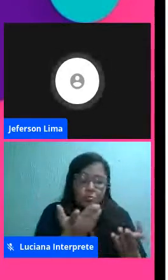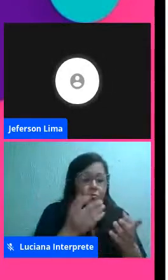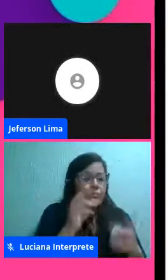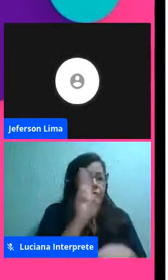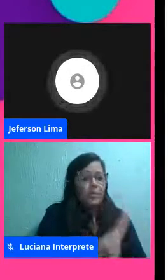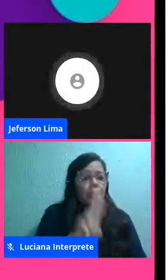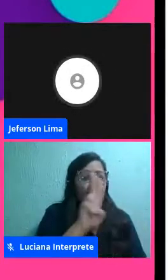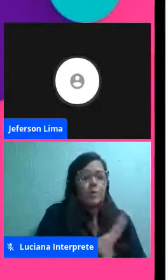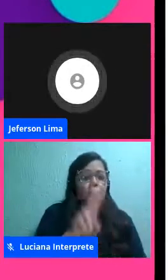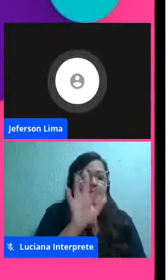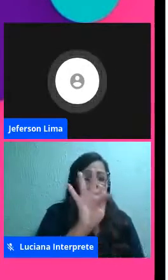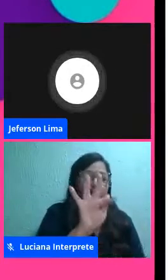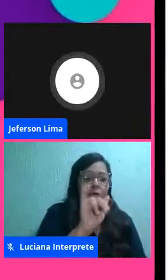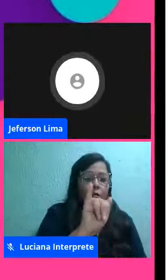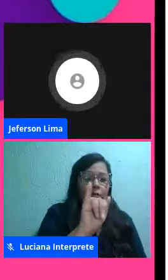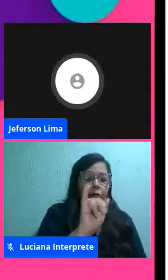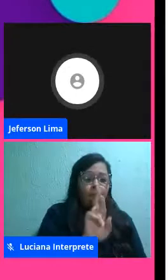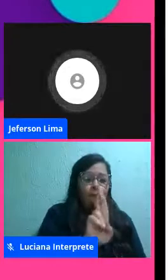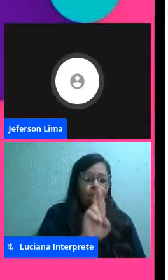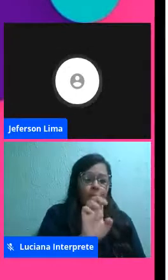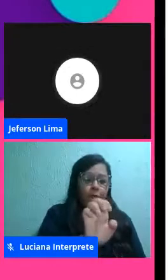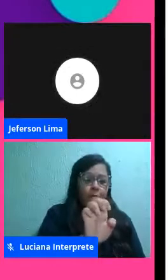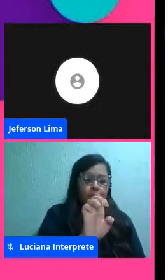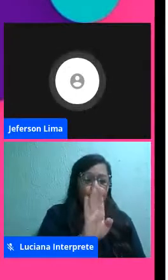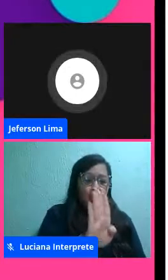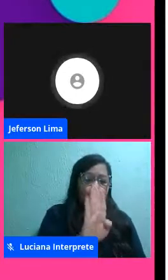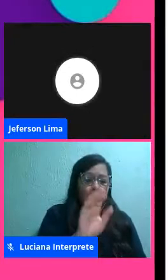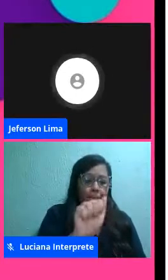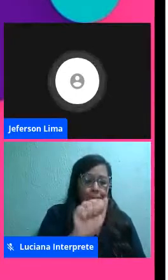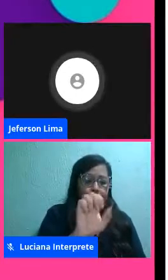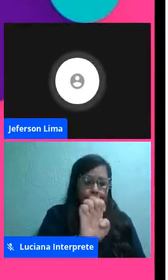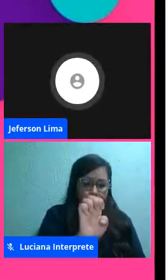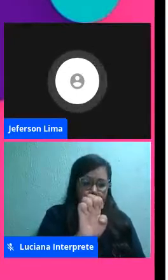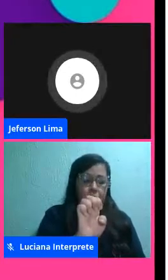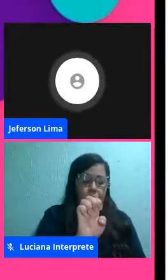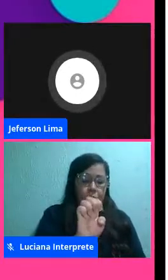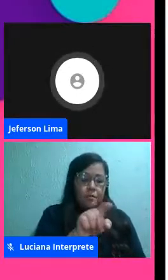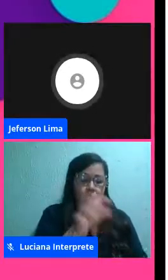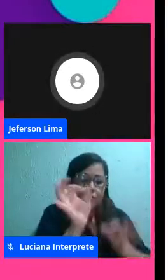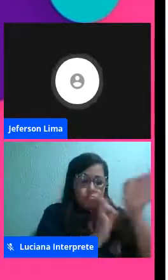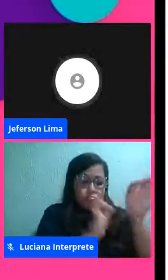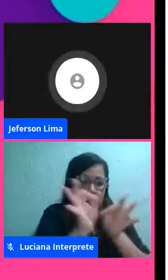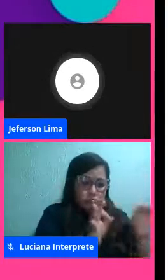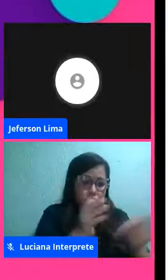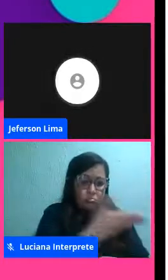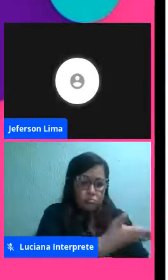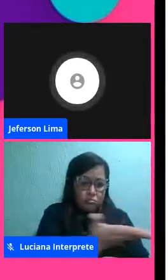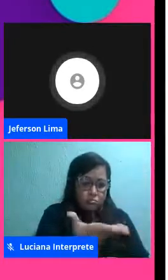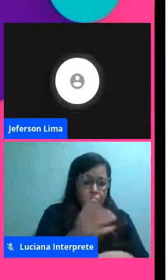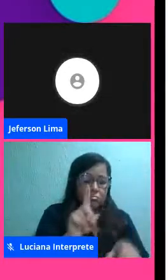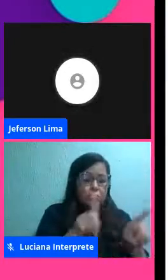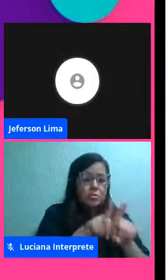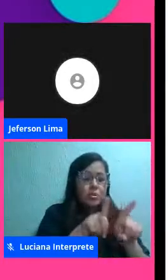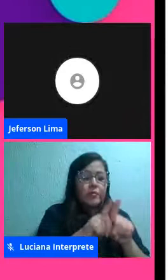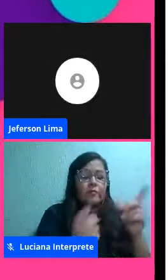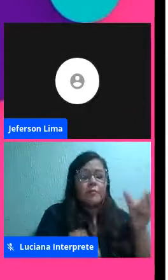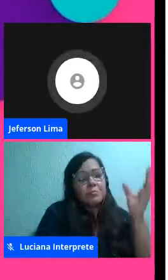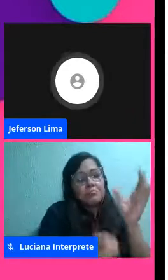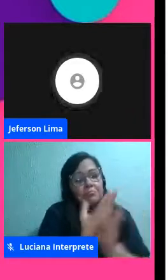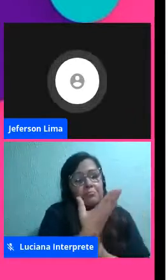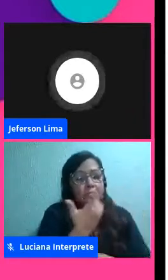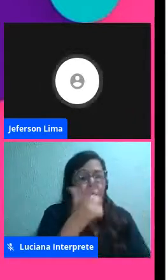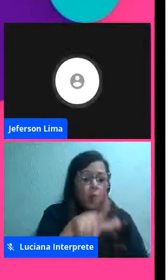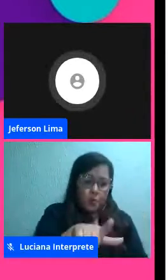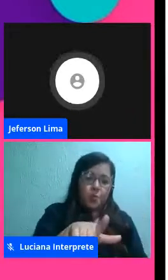eu vou configurar um ambiente Firebase com vocês, certo? Mas eu vou utilizar um outro que eu já tinha criado, porque...